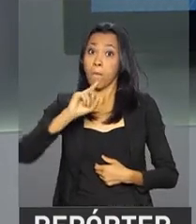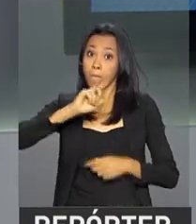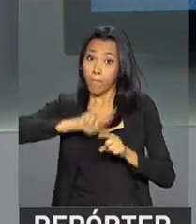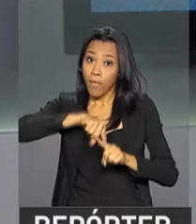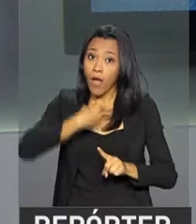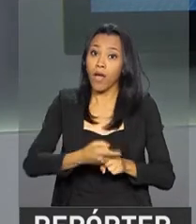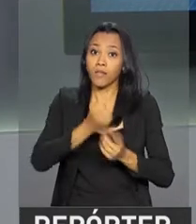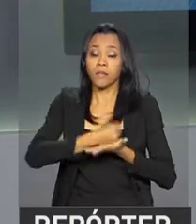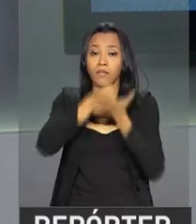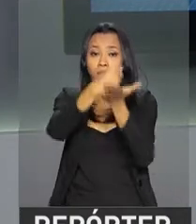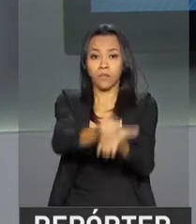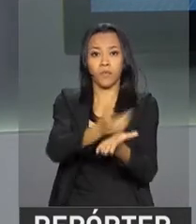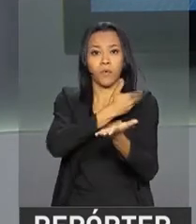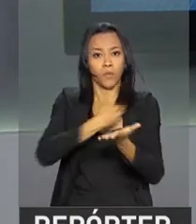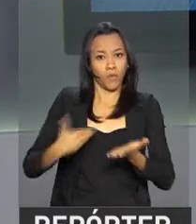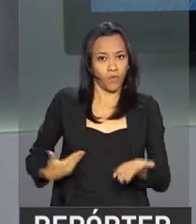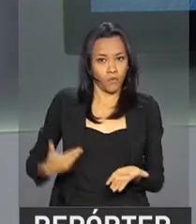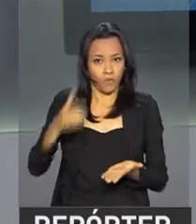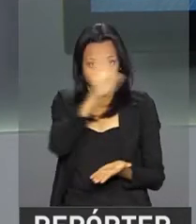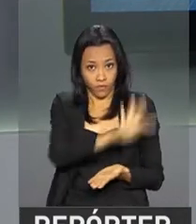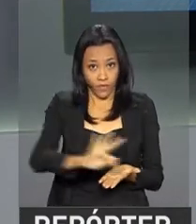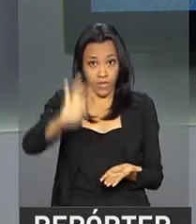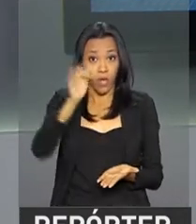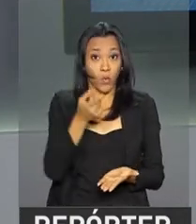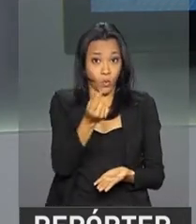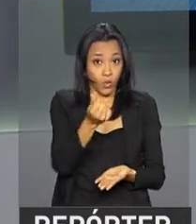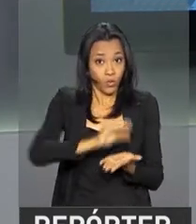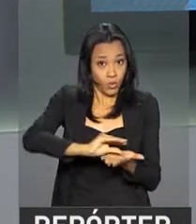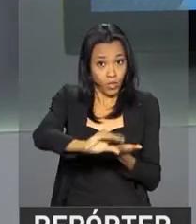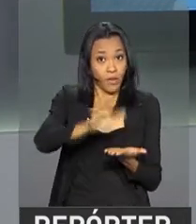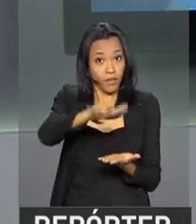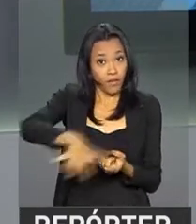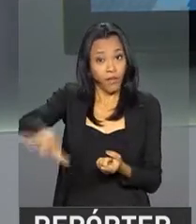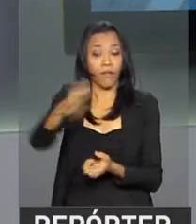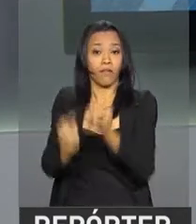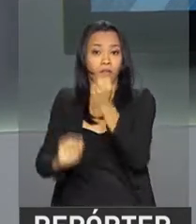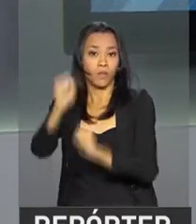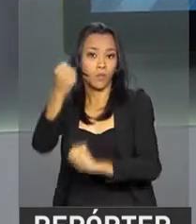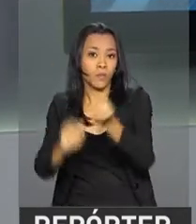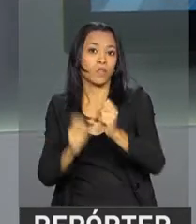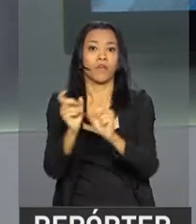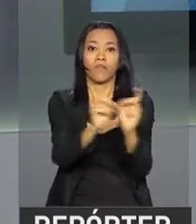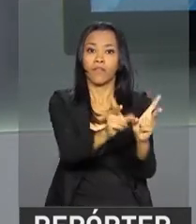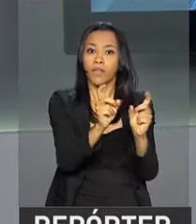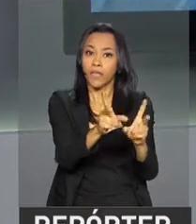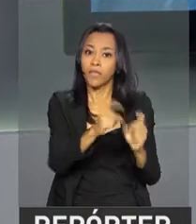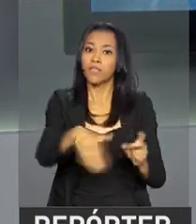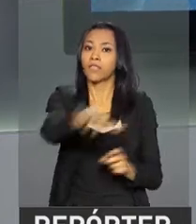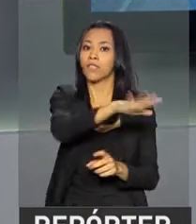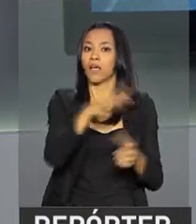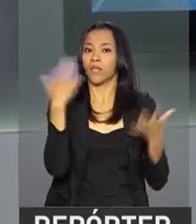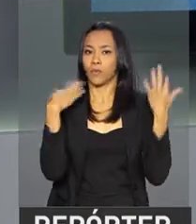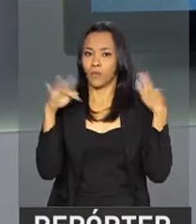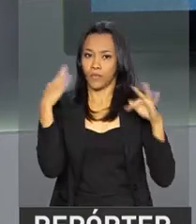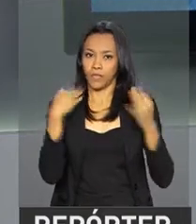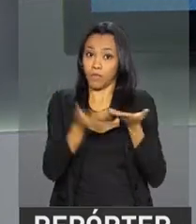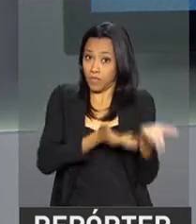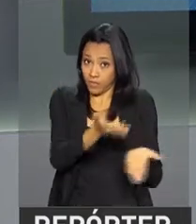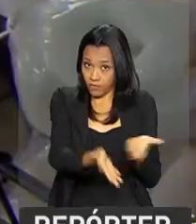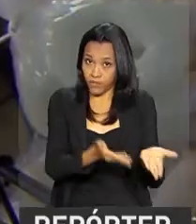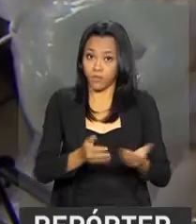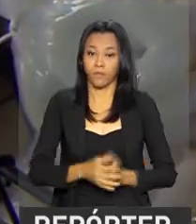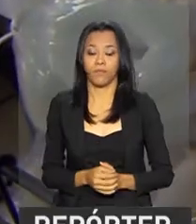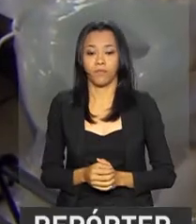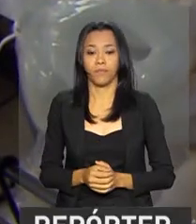financiamento do governo federal os recursos são para empreendimentos na indústria no comércio e nos setores de turismo e de serviços